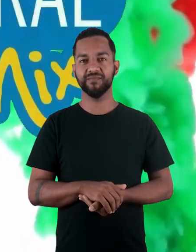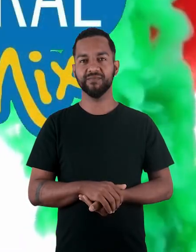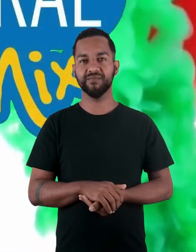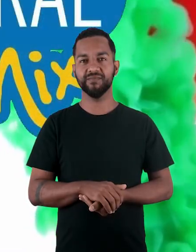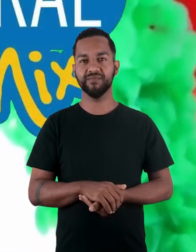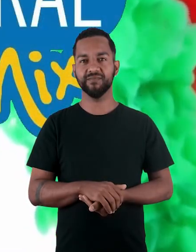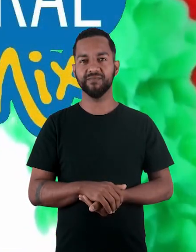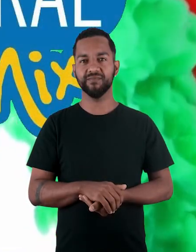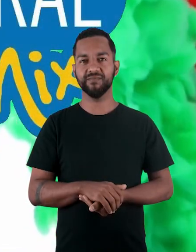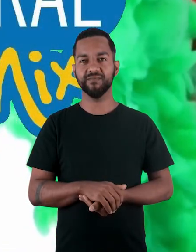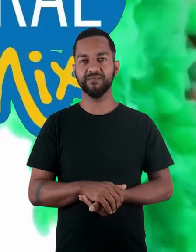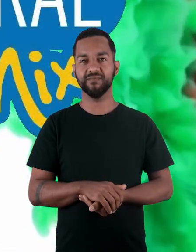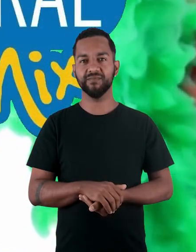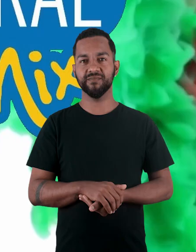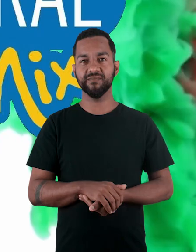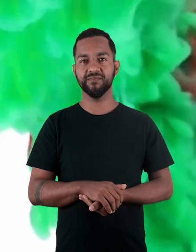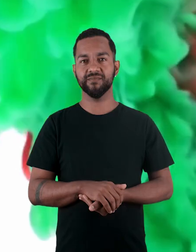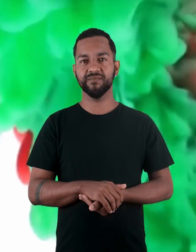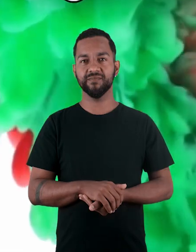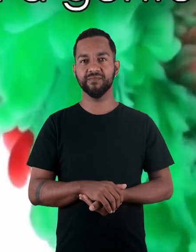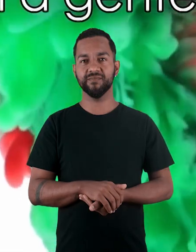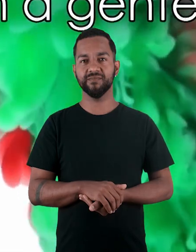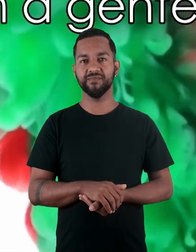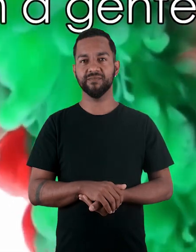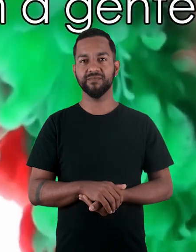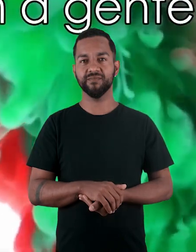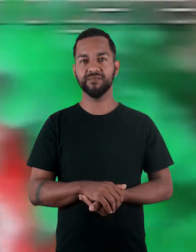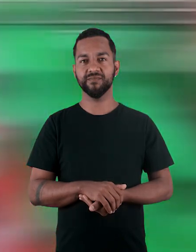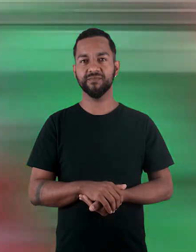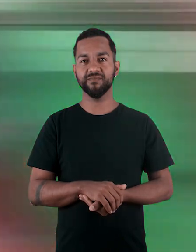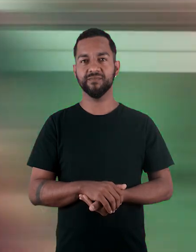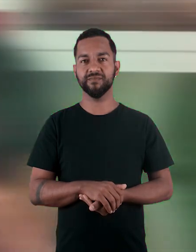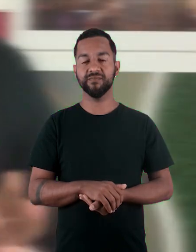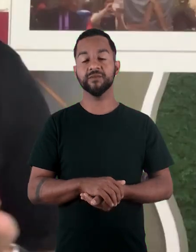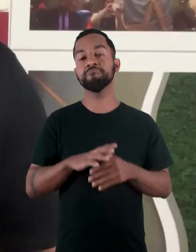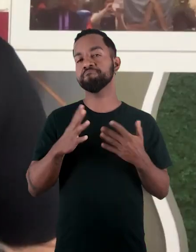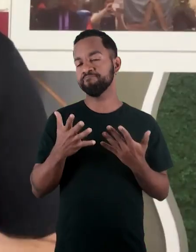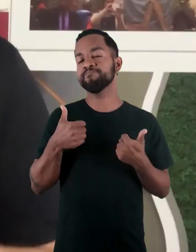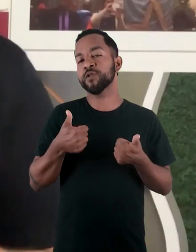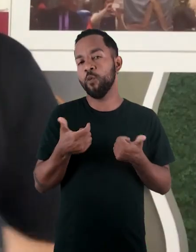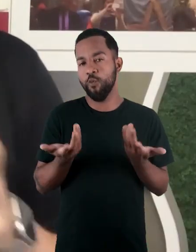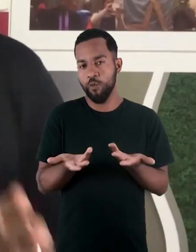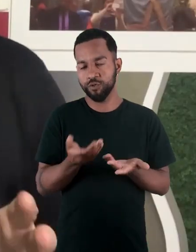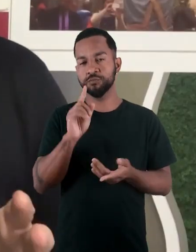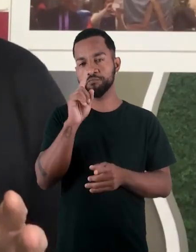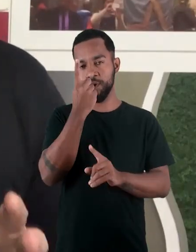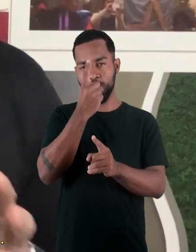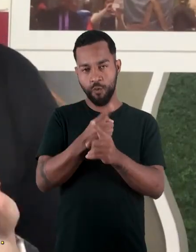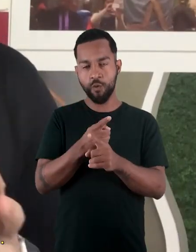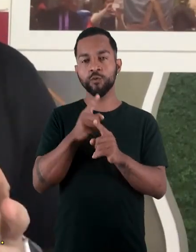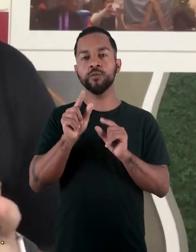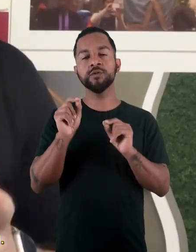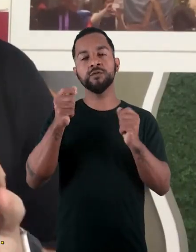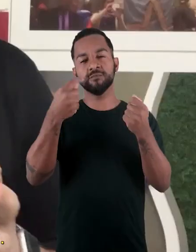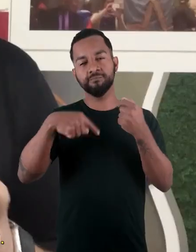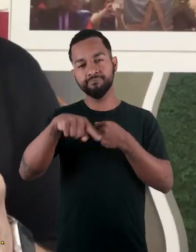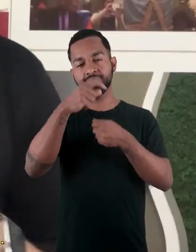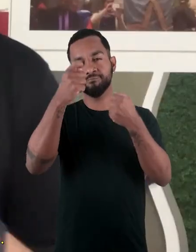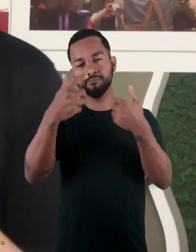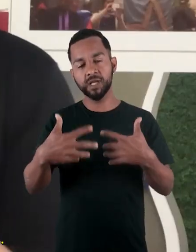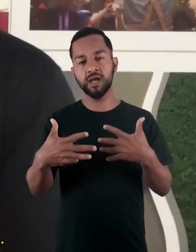Via Cultural Mix. Experimente arte com a gente. Maravilha, nesse nosso primeiro Vitor é branco, de cabelo e barba